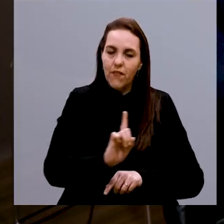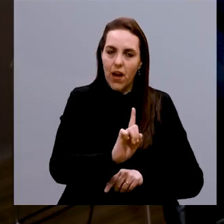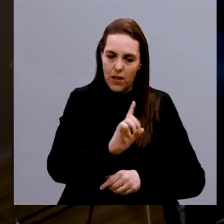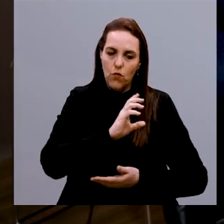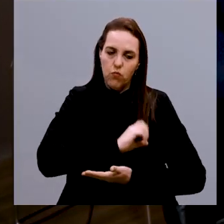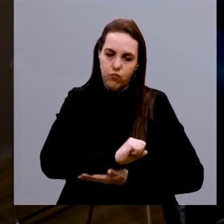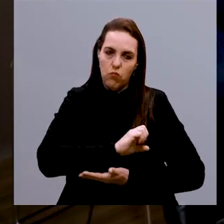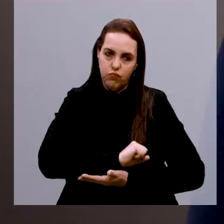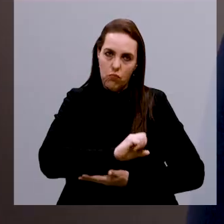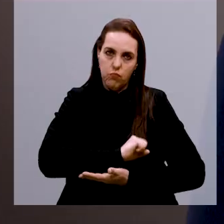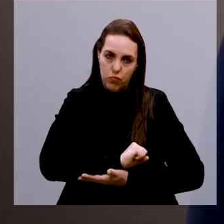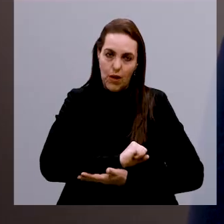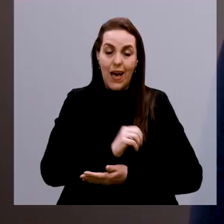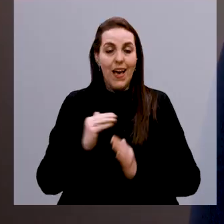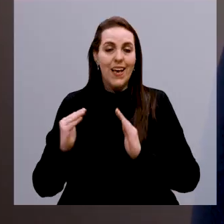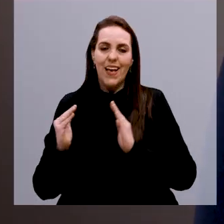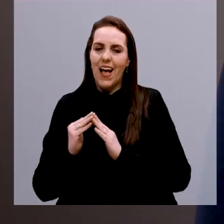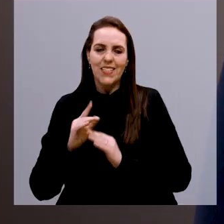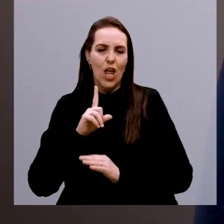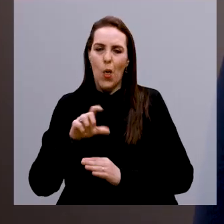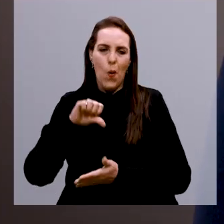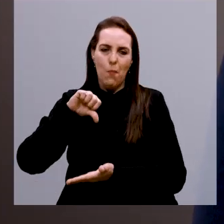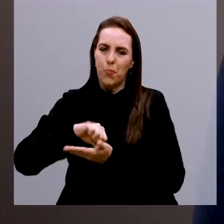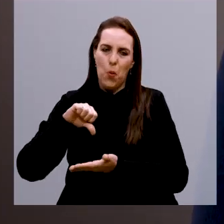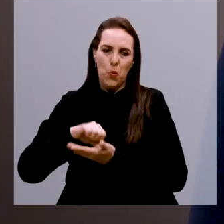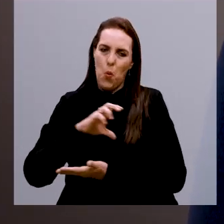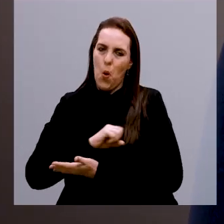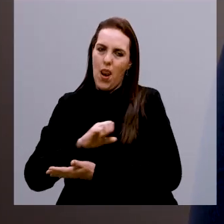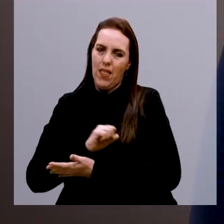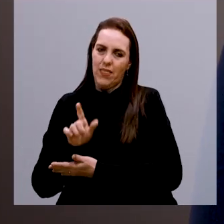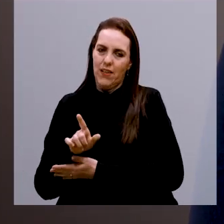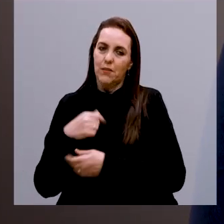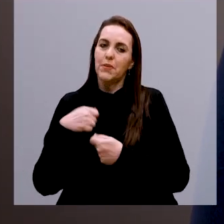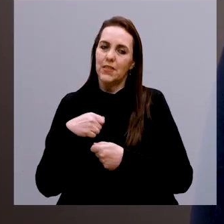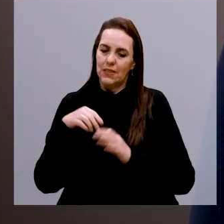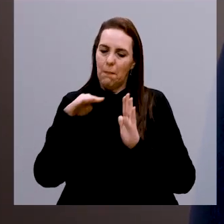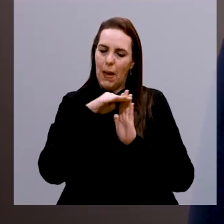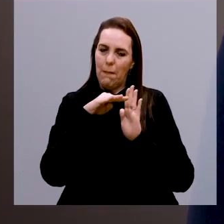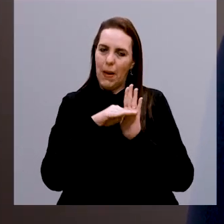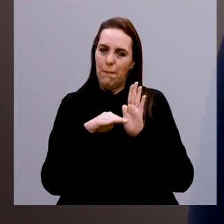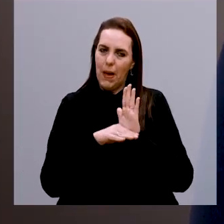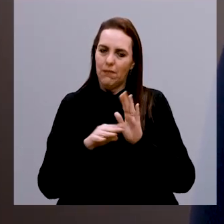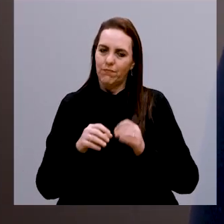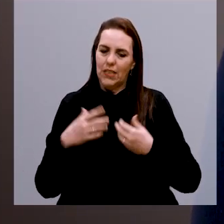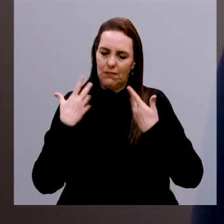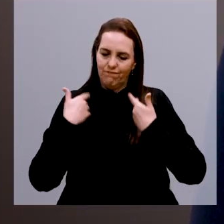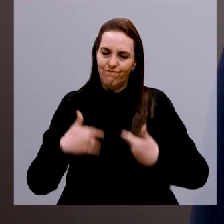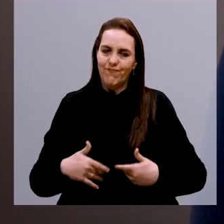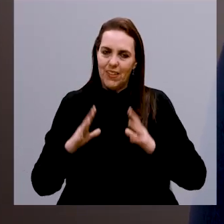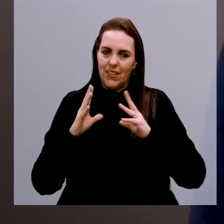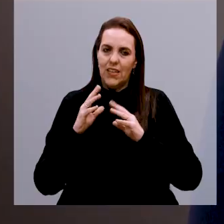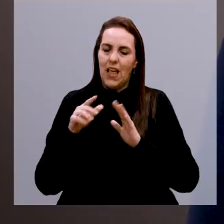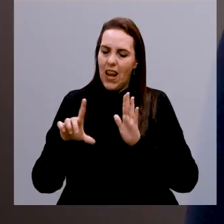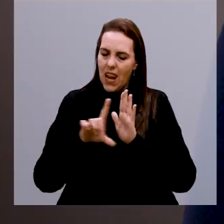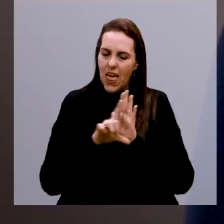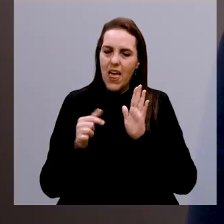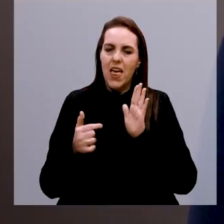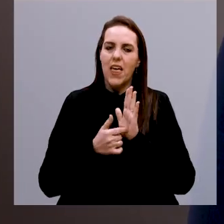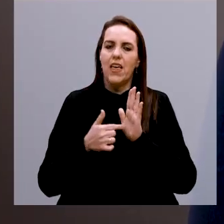ir e vão fazer a coleta. Então, em casa não é considerado um ponto de coleta, porque a gente precisa ter todo um aparato junto, questão